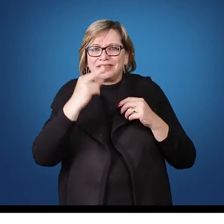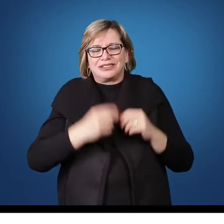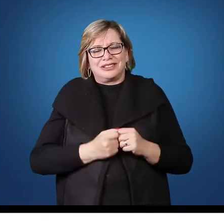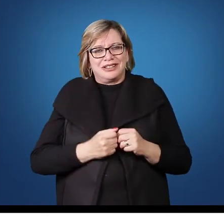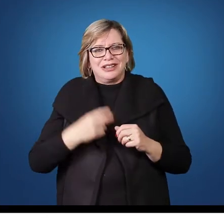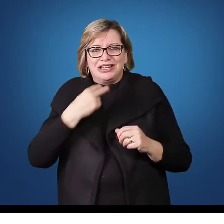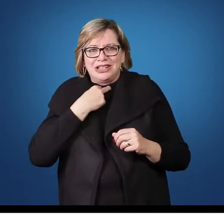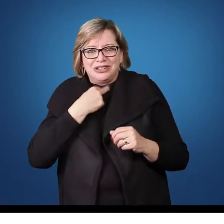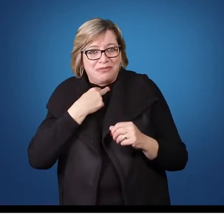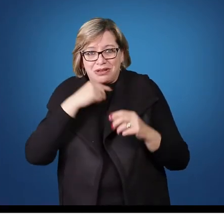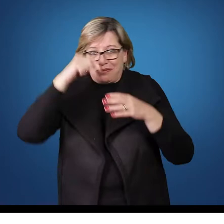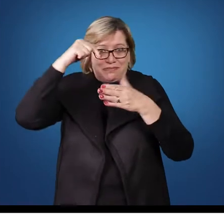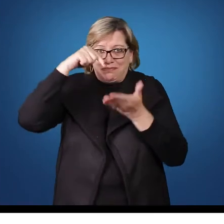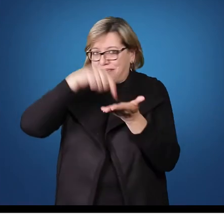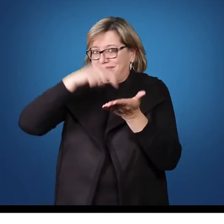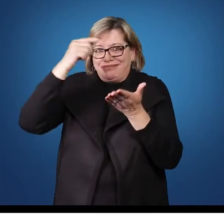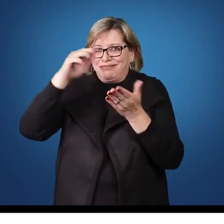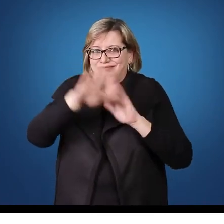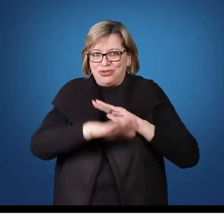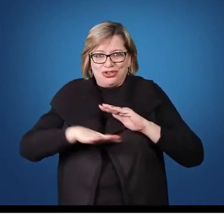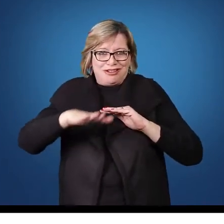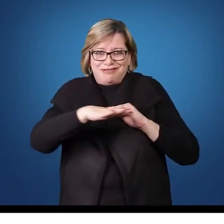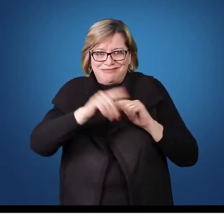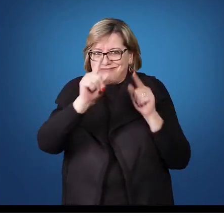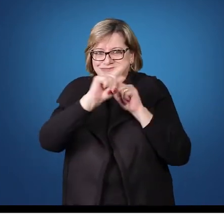pode deixar essa bola cair.